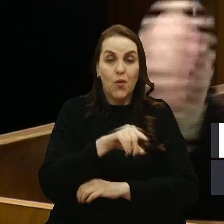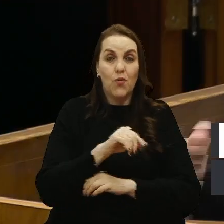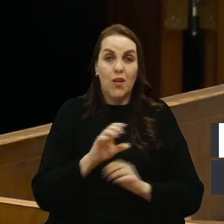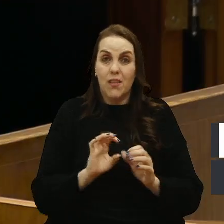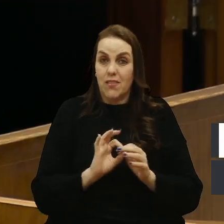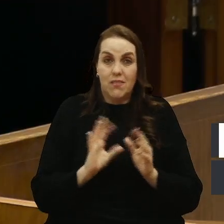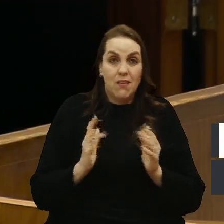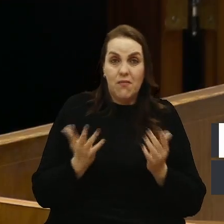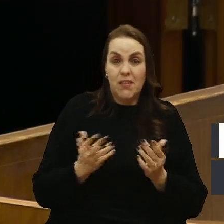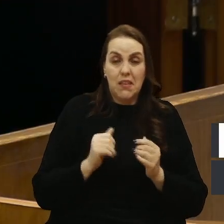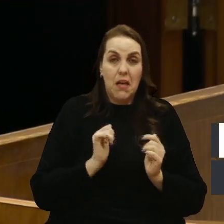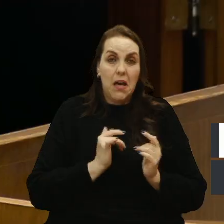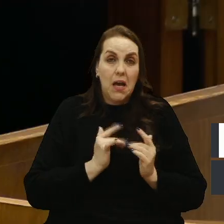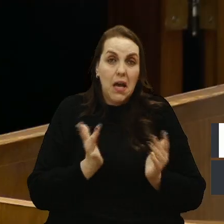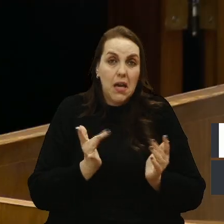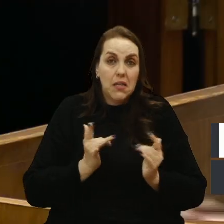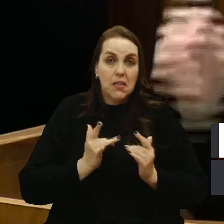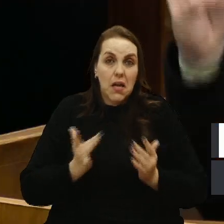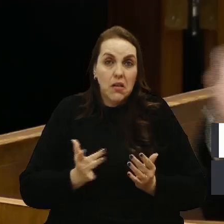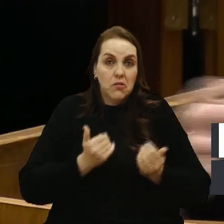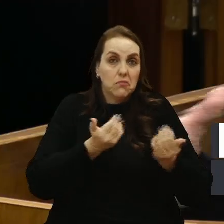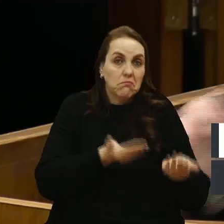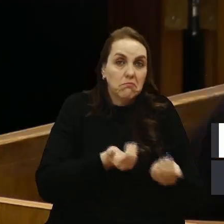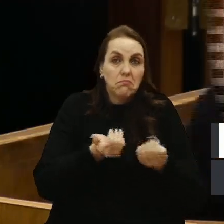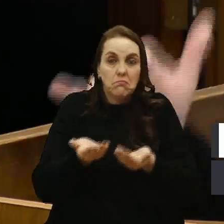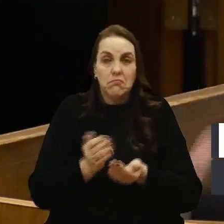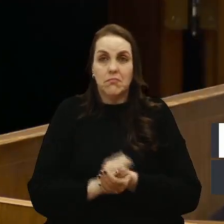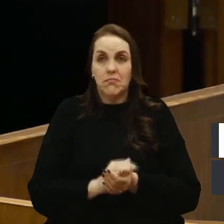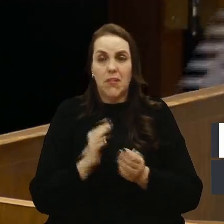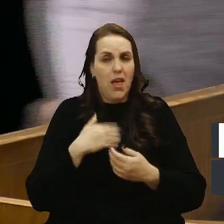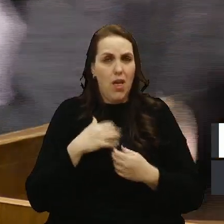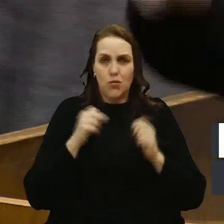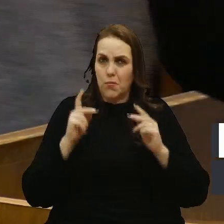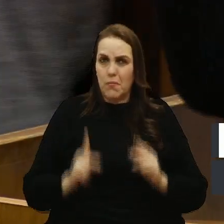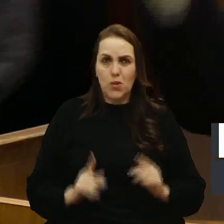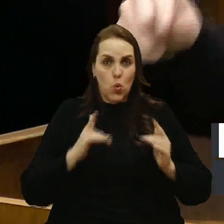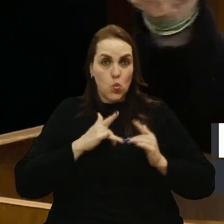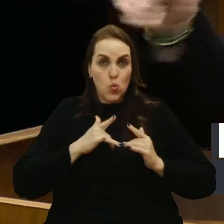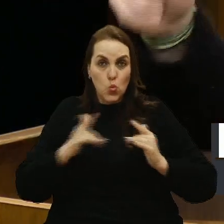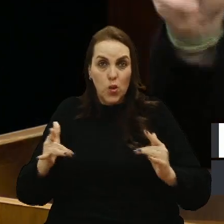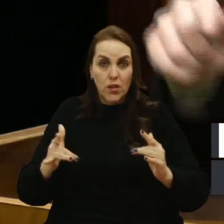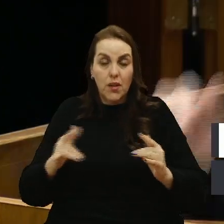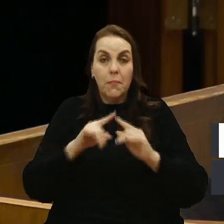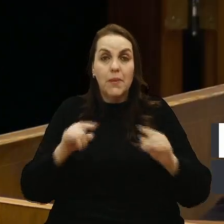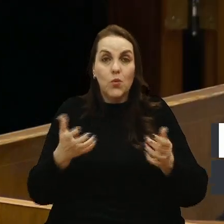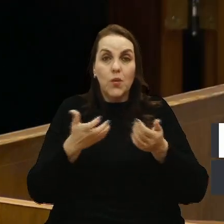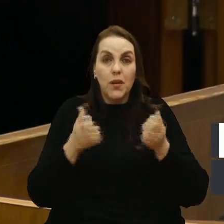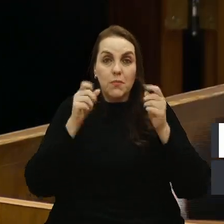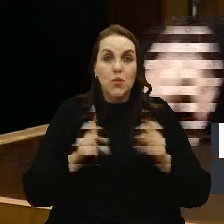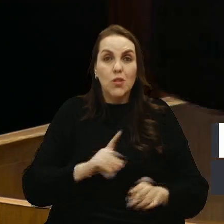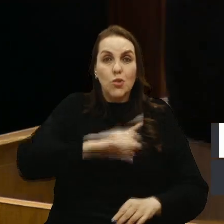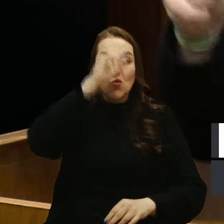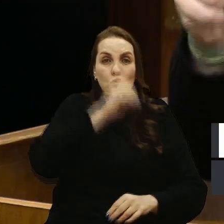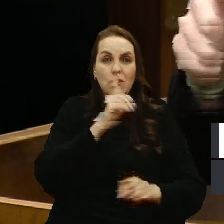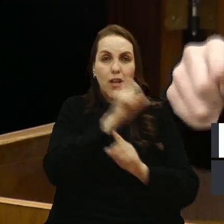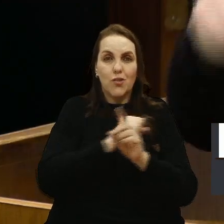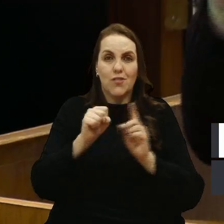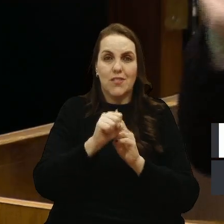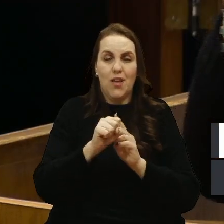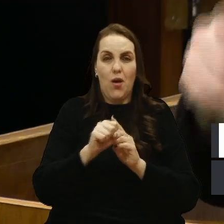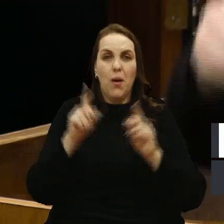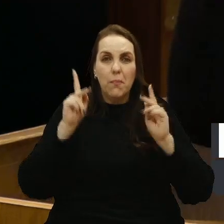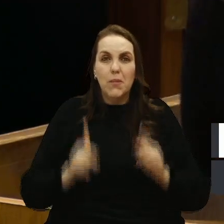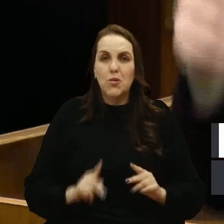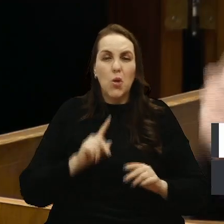É fácil defender caridade. Eu sou uma pessoa extremamente solidária, mas eu quero que as pessoas tenham direito social. Eu quero que as pessoas